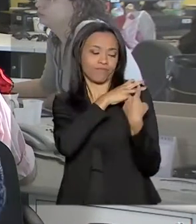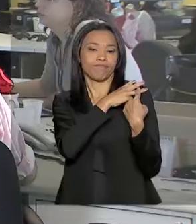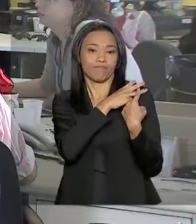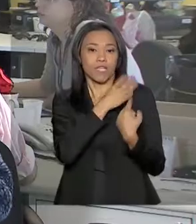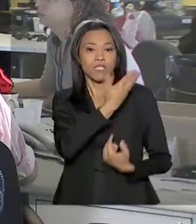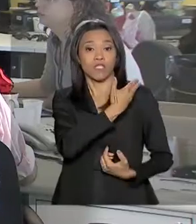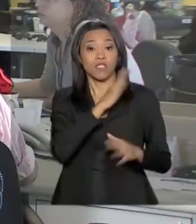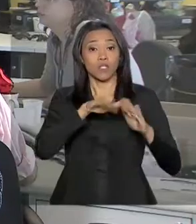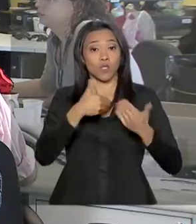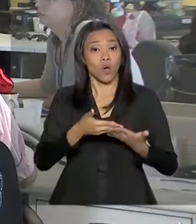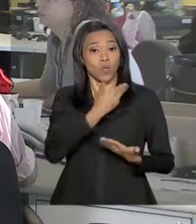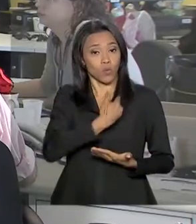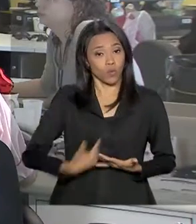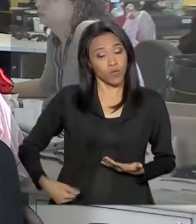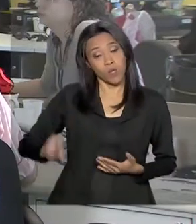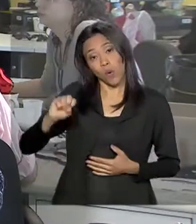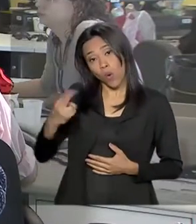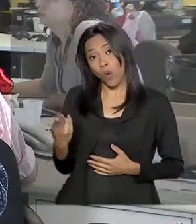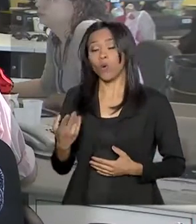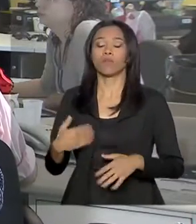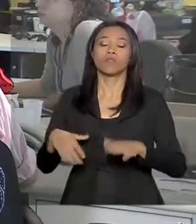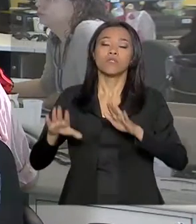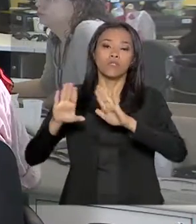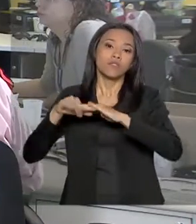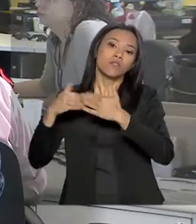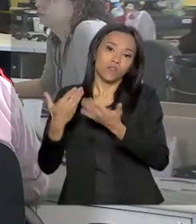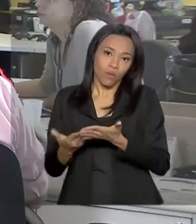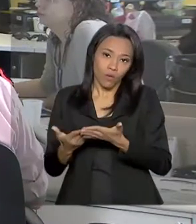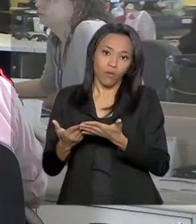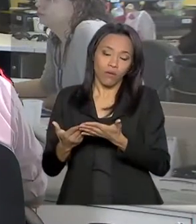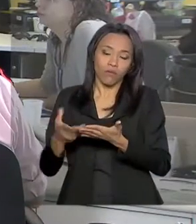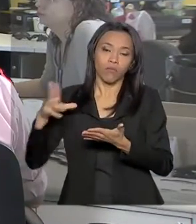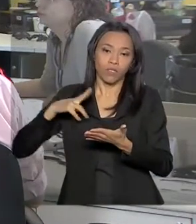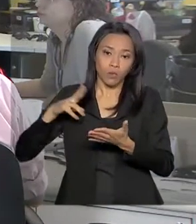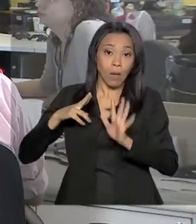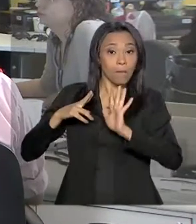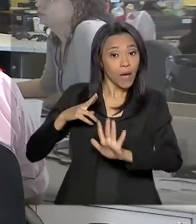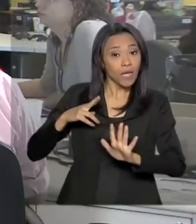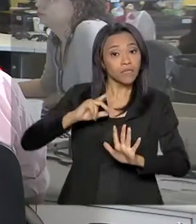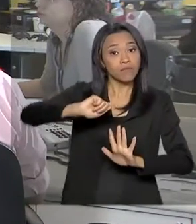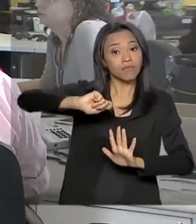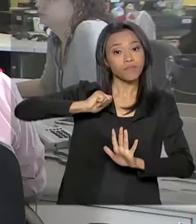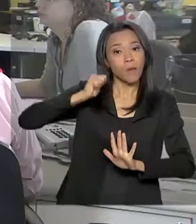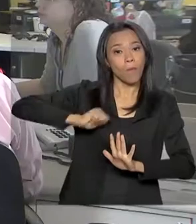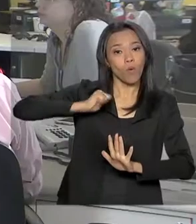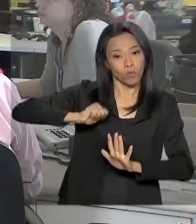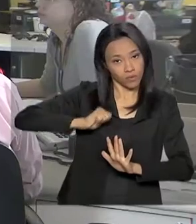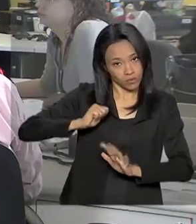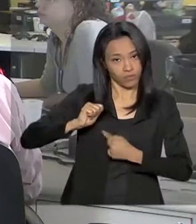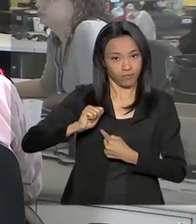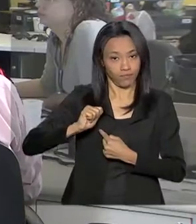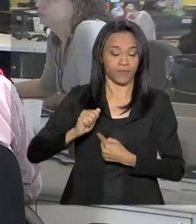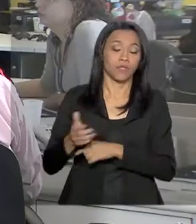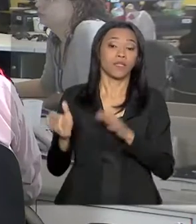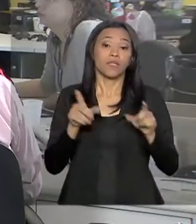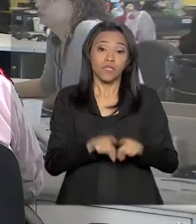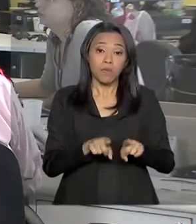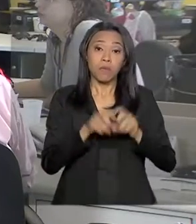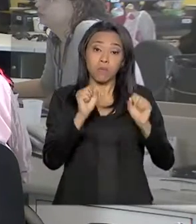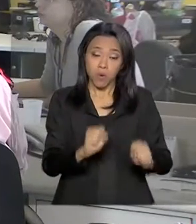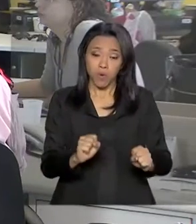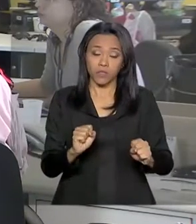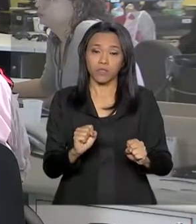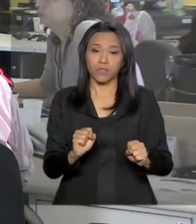ou em instituição privada como um bolsista integral. O ProUni contempla ainda estudantes com deficiência e professores da rede